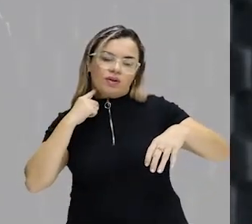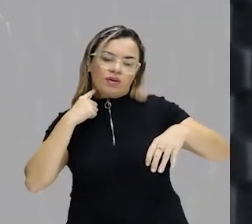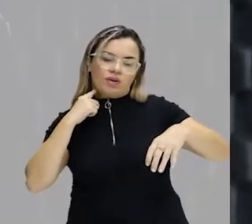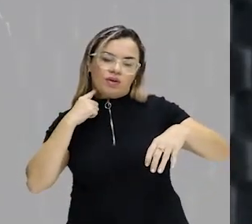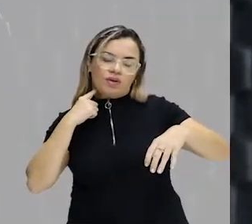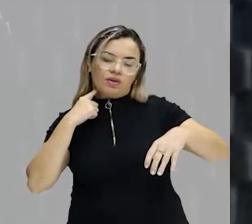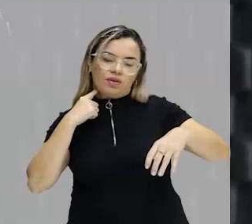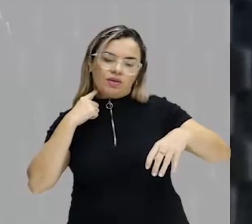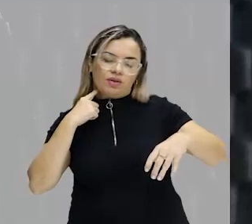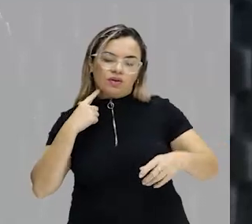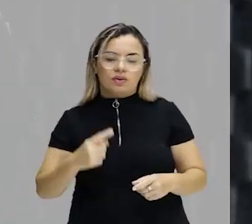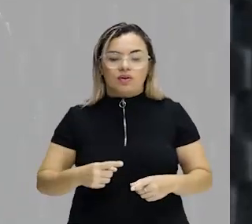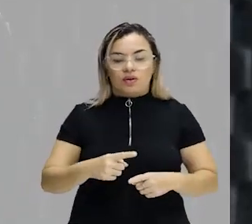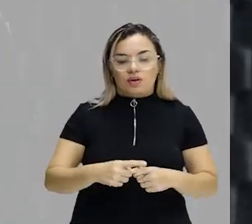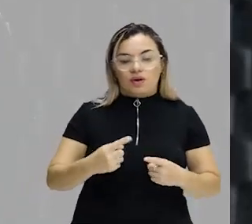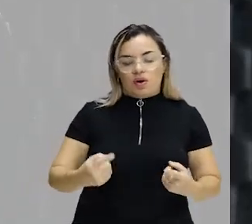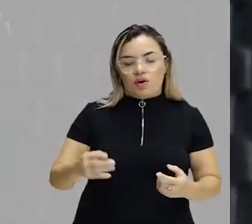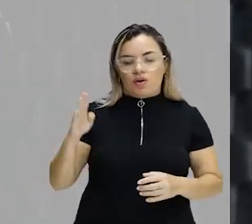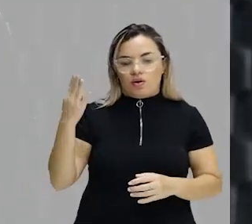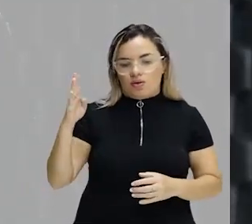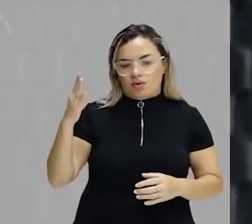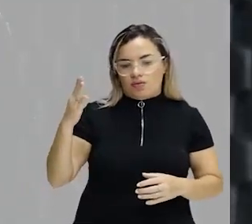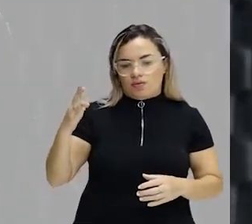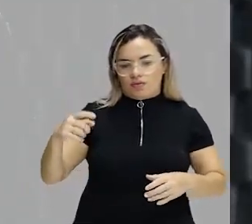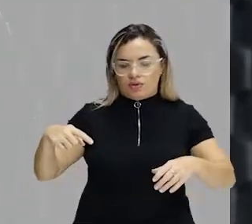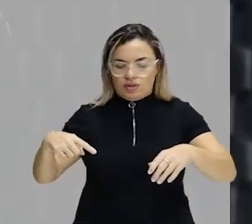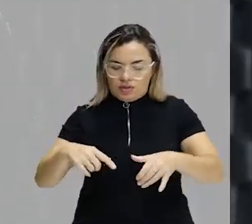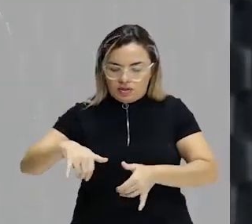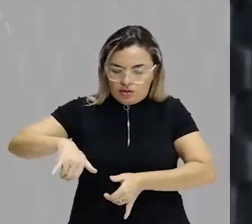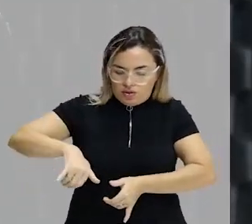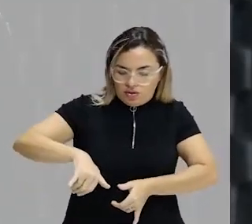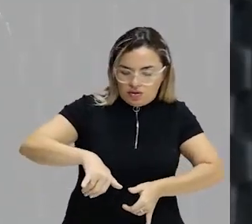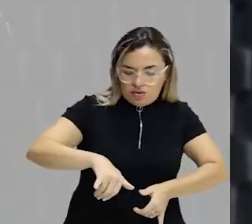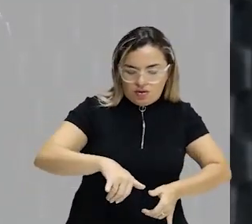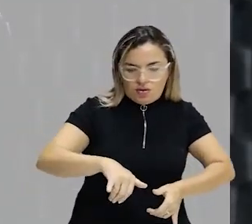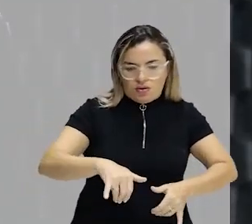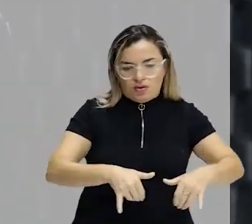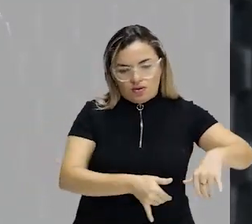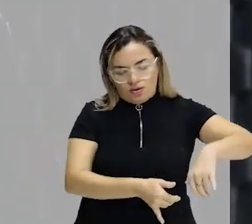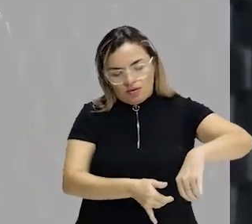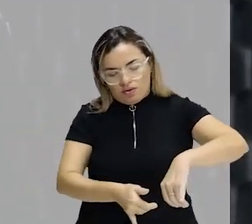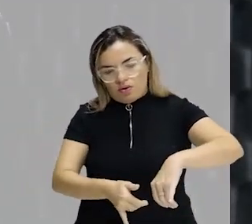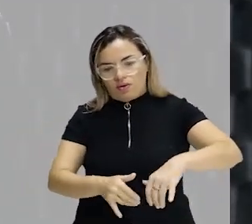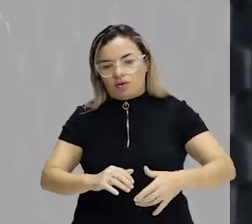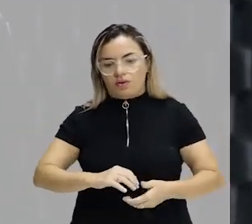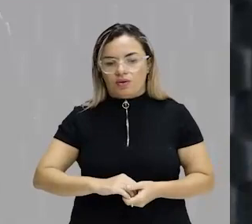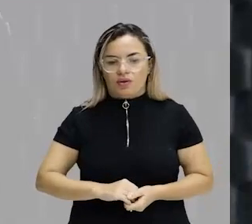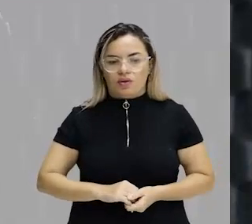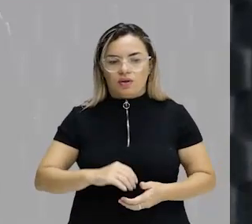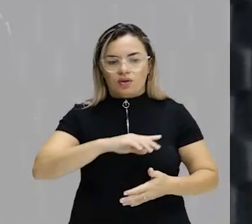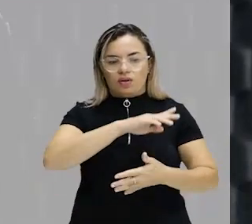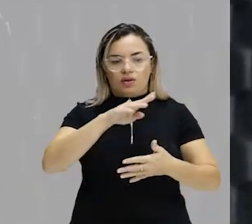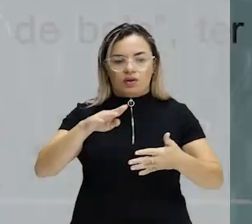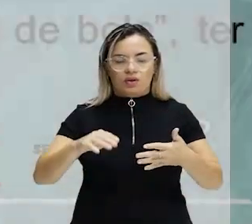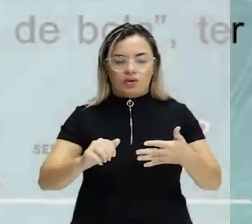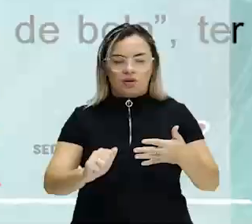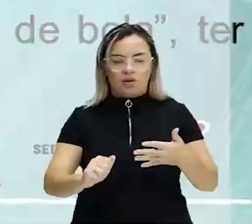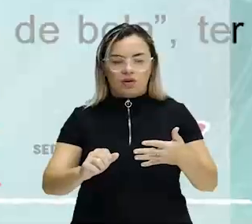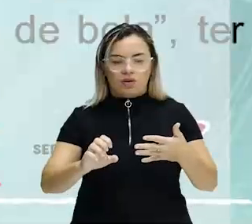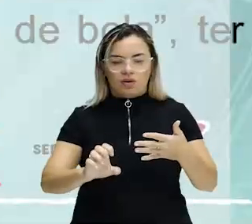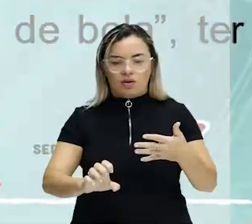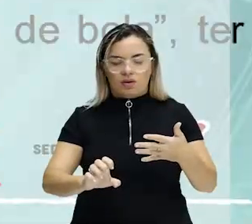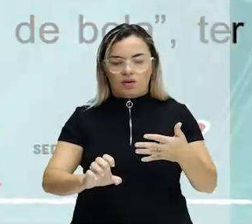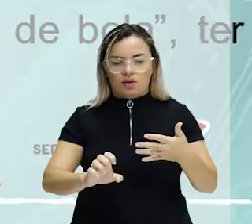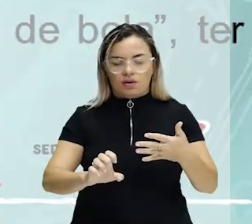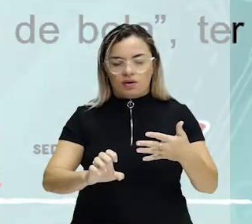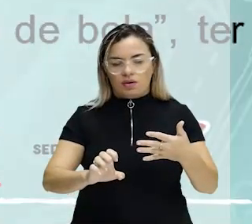li, que você entendeu. E agora me diz, qual dessas aí é a alternativa certa? A, B, C, D ou E? E a resposta é a letra